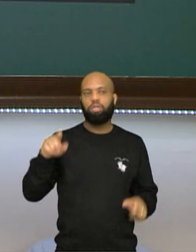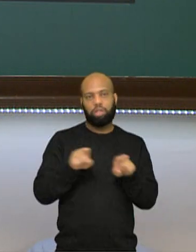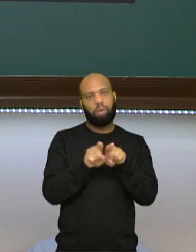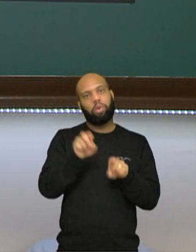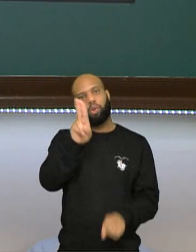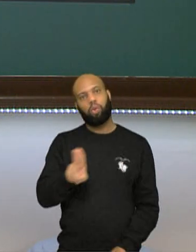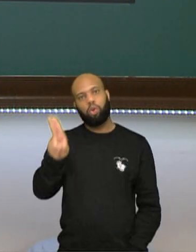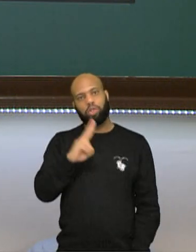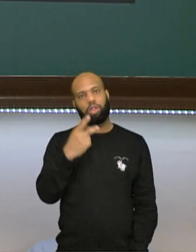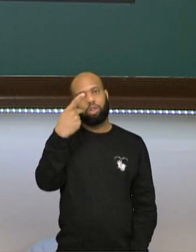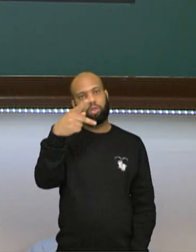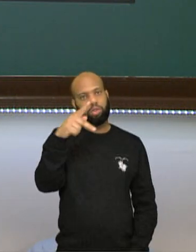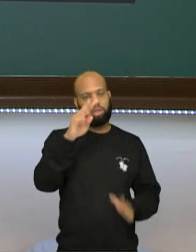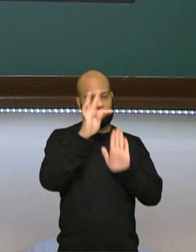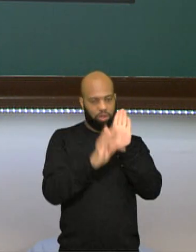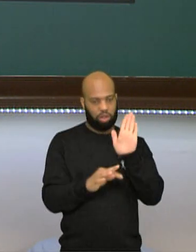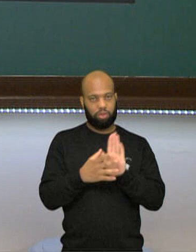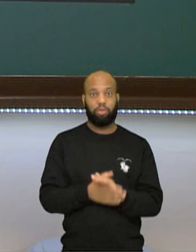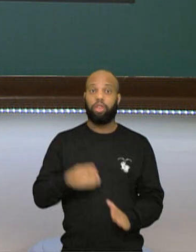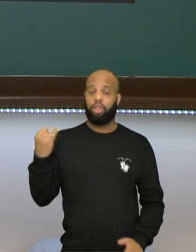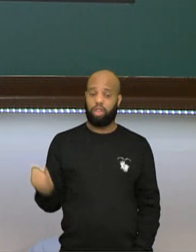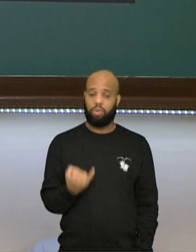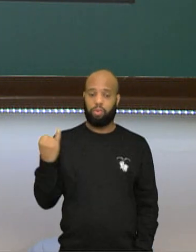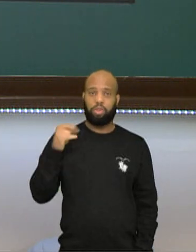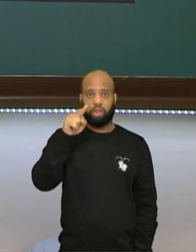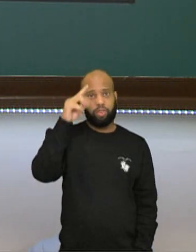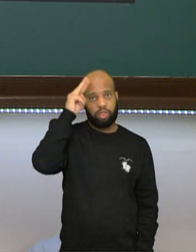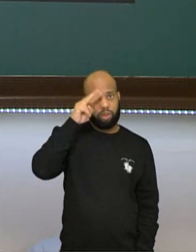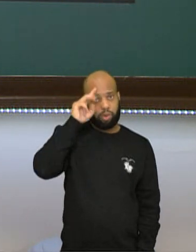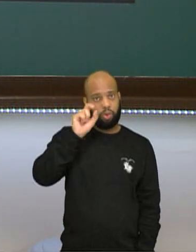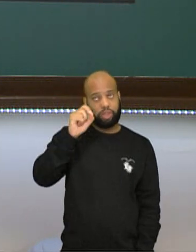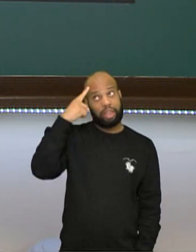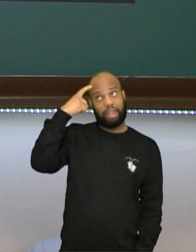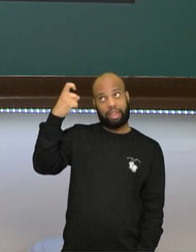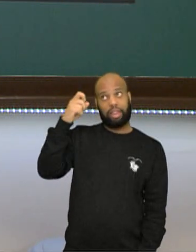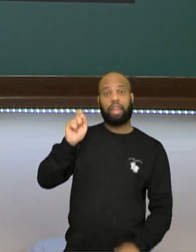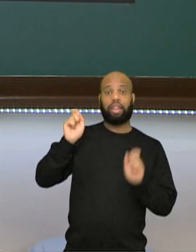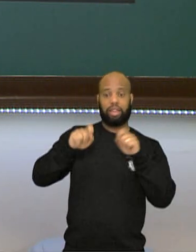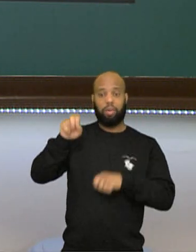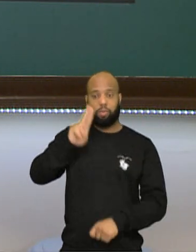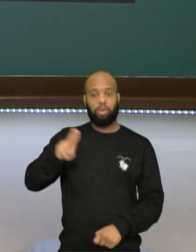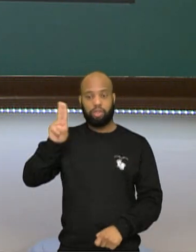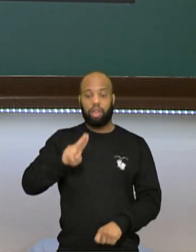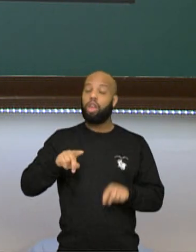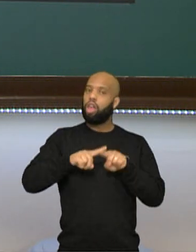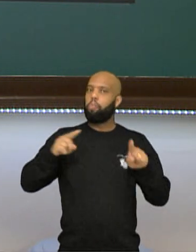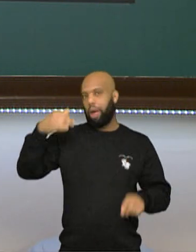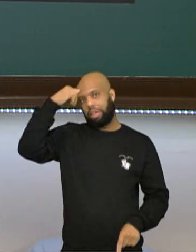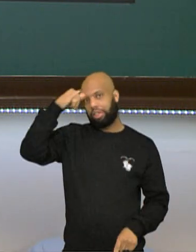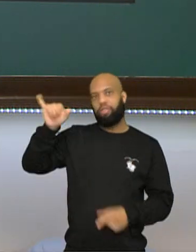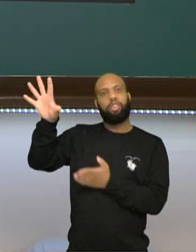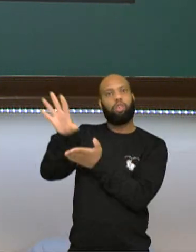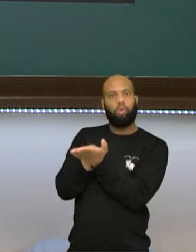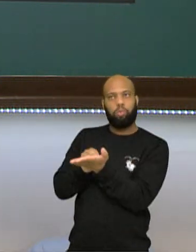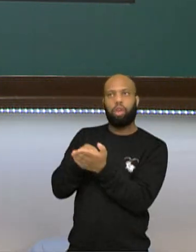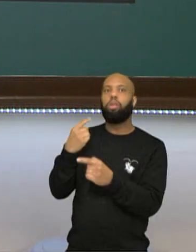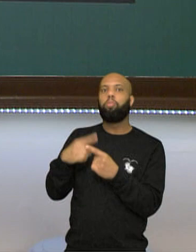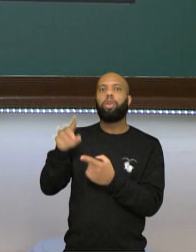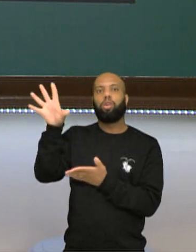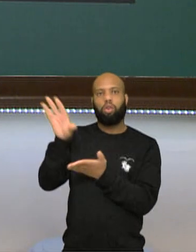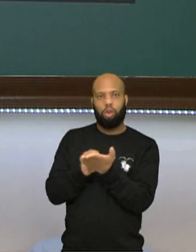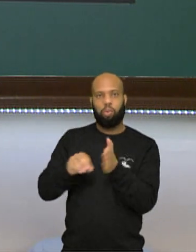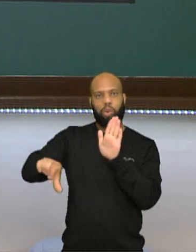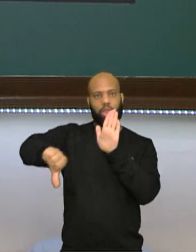no seu texto. Lembrando, as ideias você pode utilizar, cuidado para não cair na cópia, porque cópia é plágio.